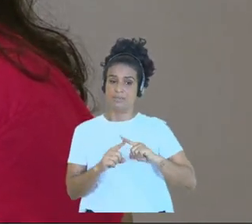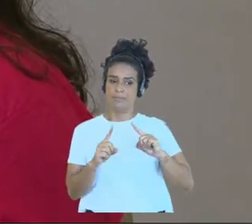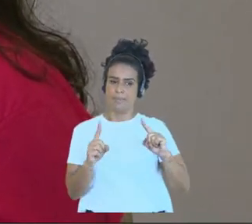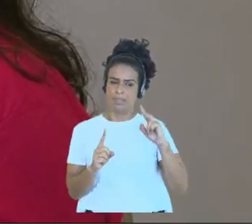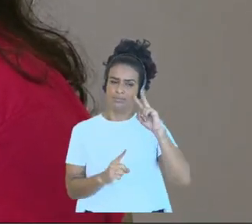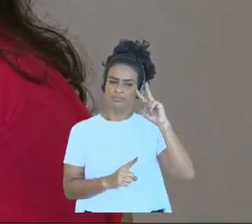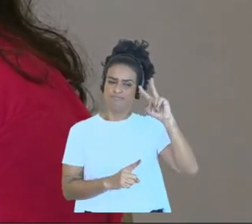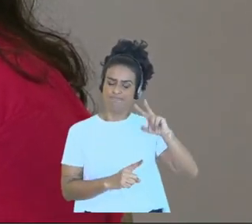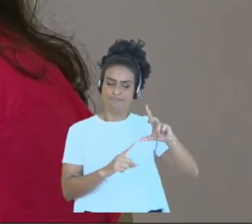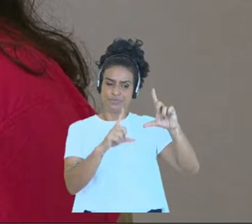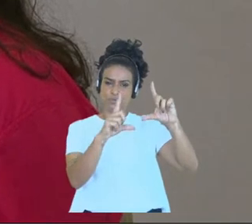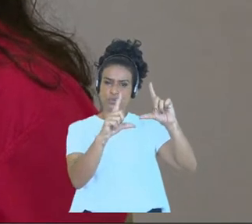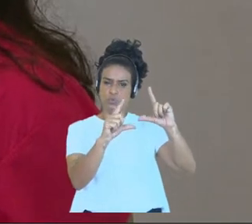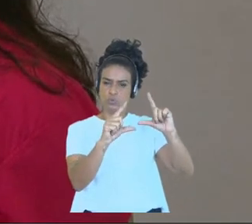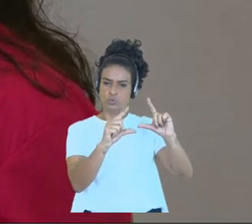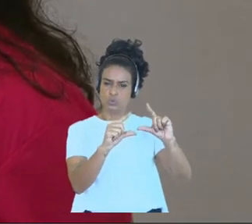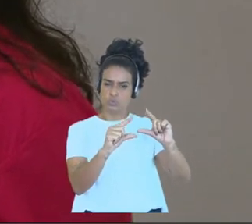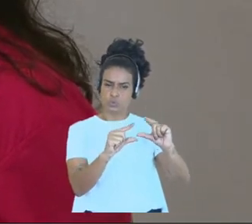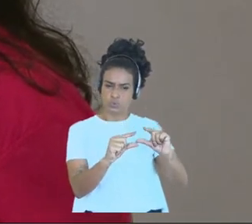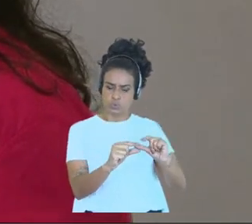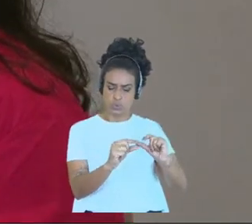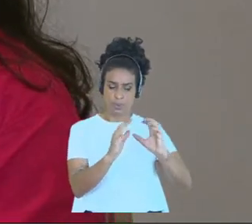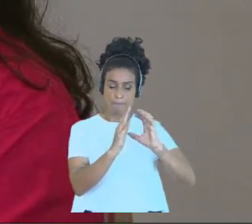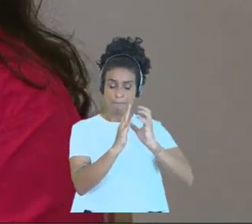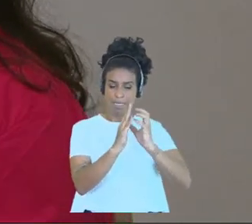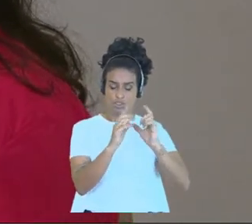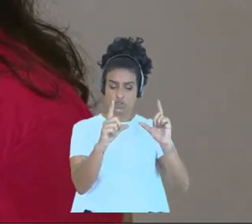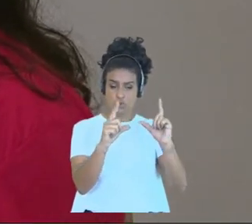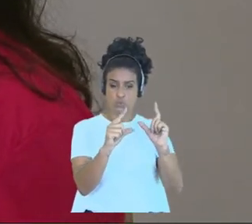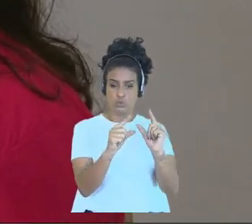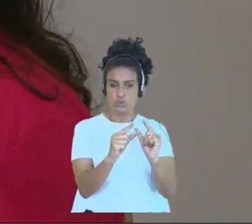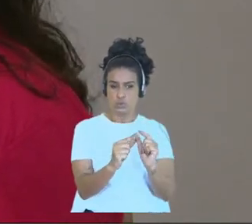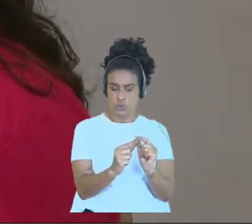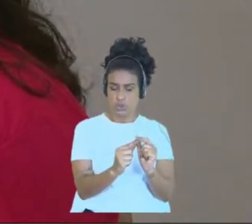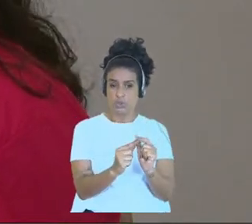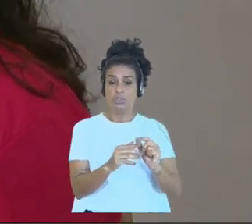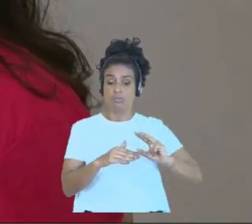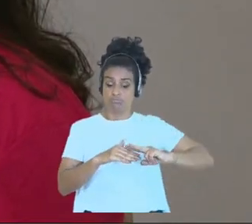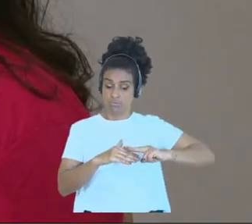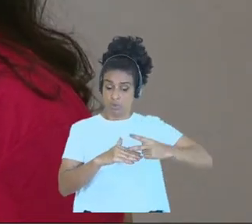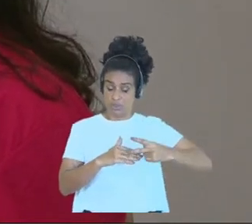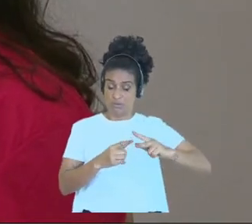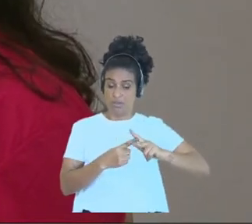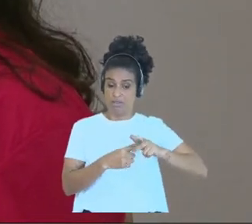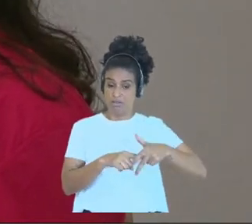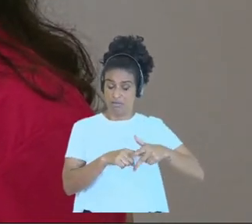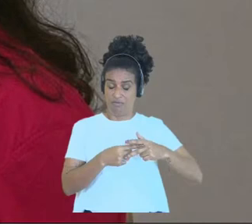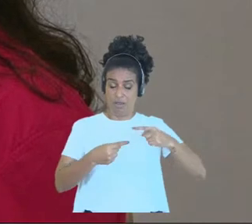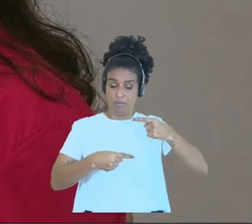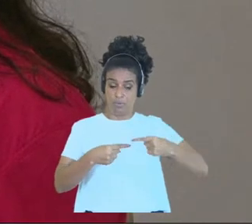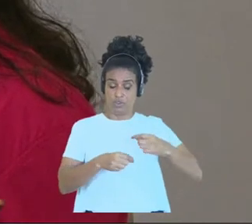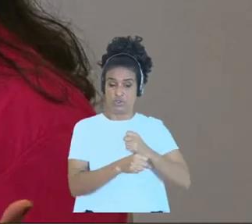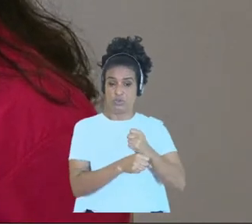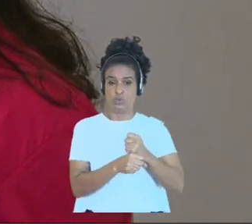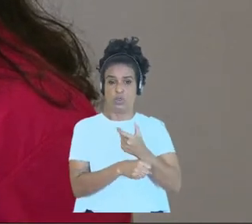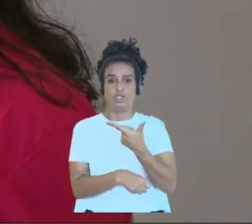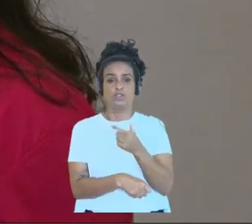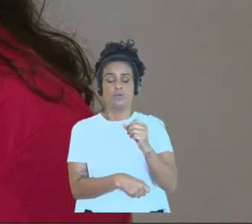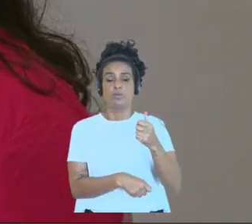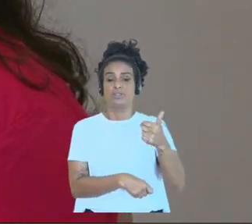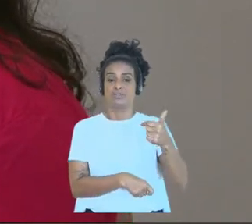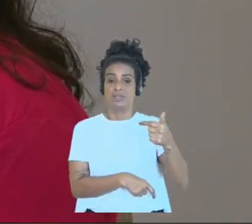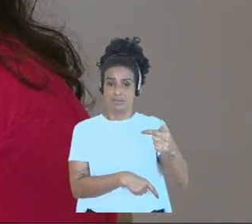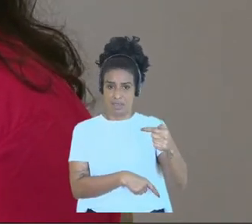mas a gente teve uma redução relevante de partidos, já consequência da reforma política de 2017, que é algo que eu vou querer